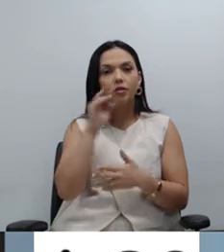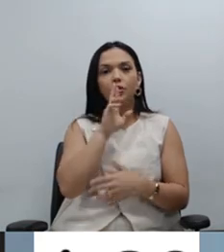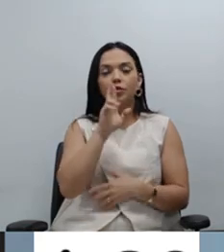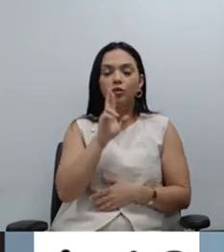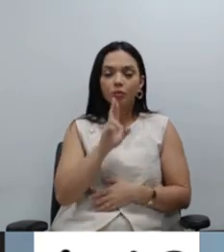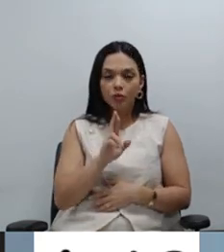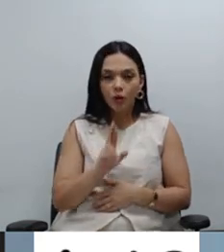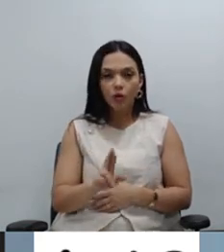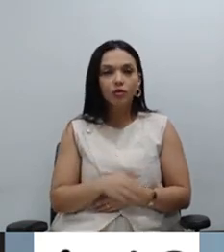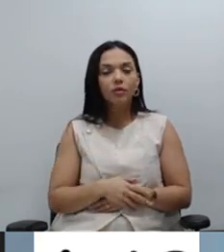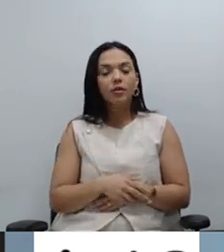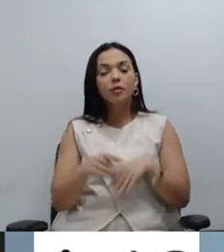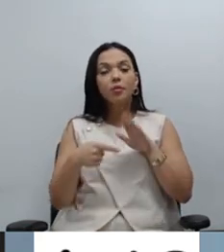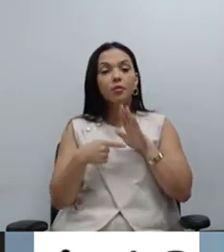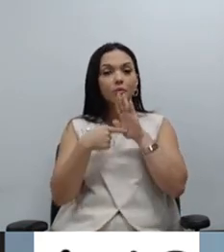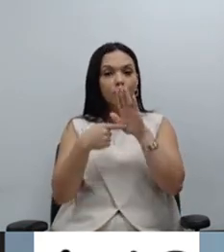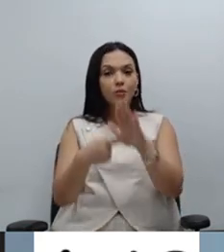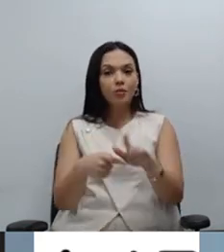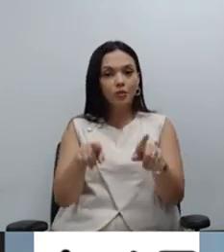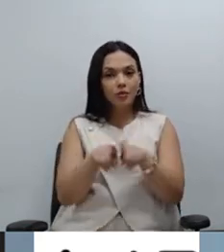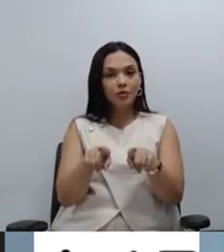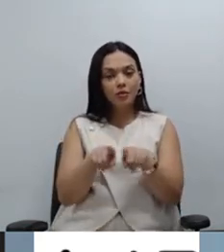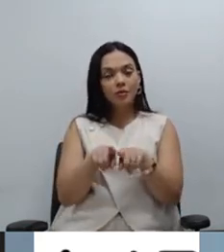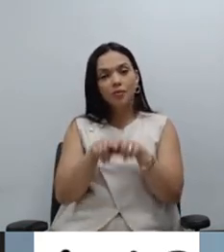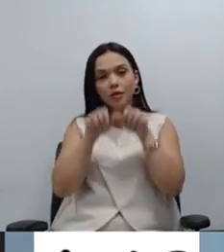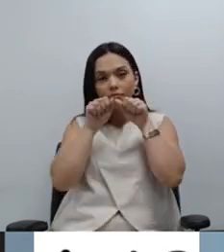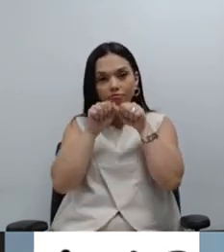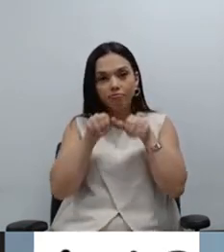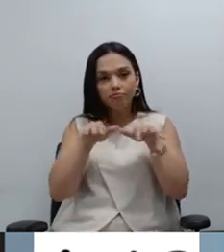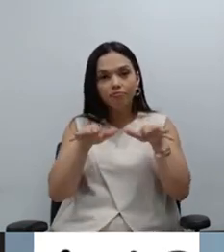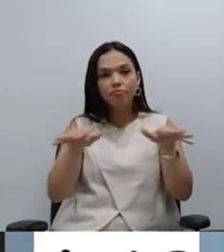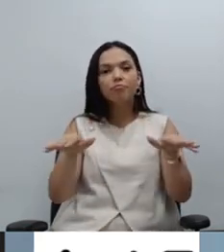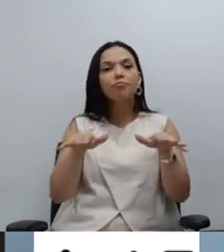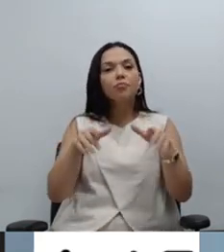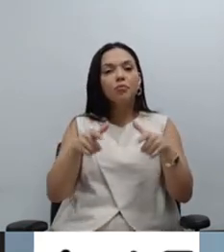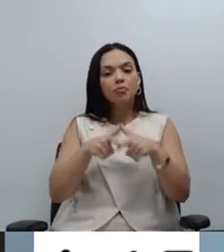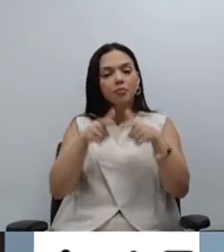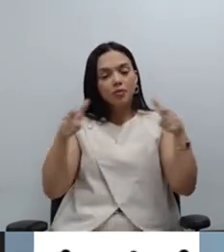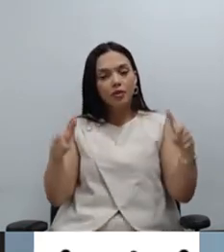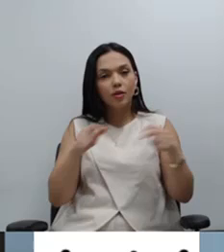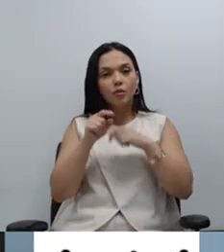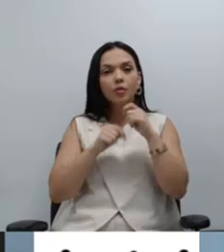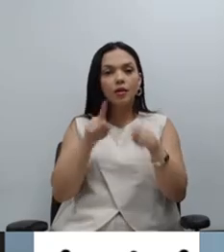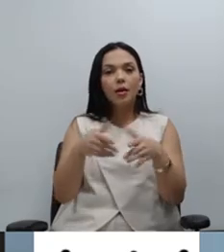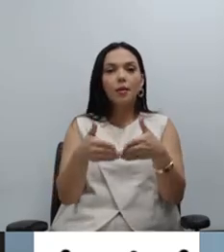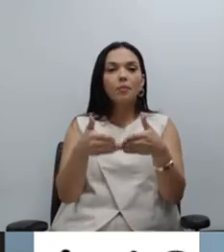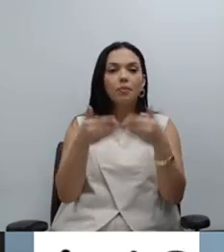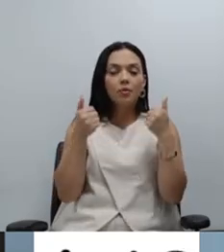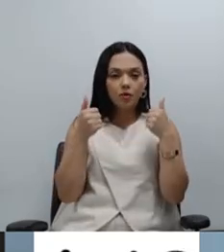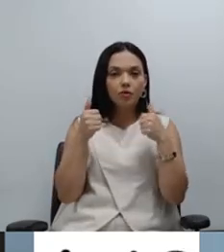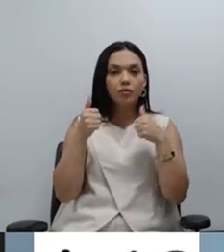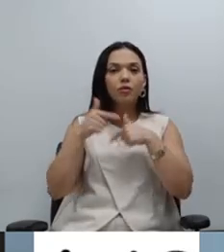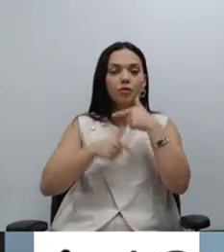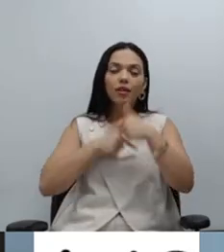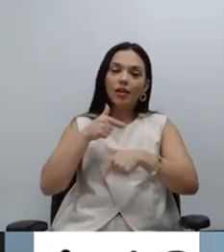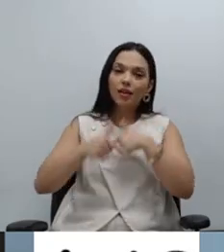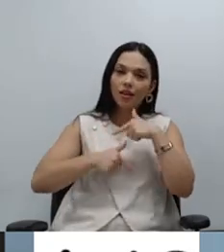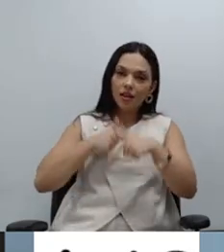forma a expandir ainda mais, extrapolar o que foi pedido, os trabalhos feitos